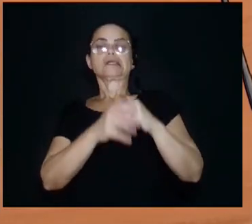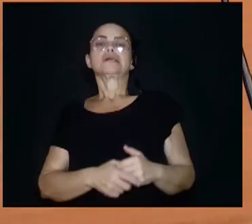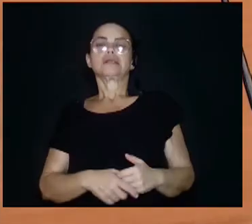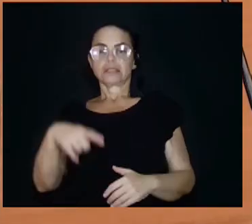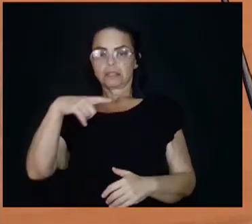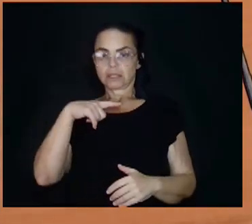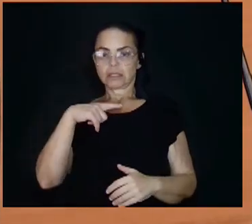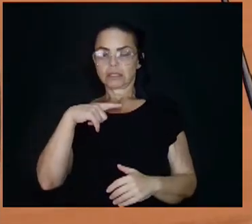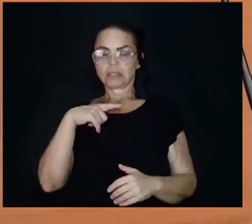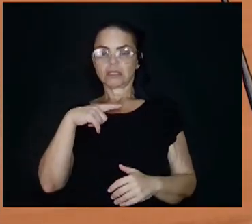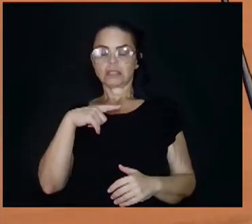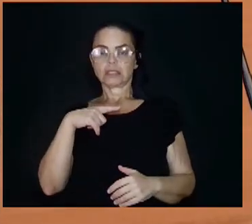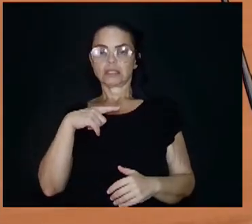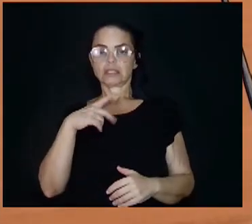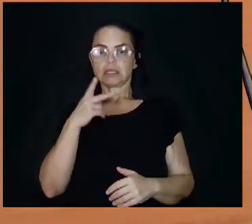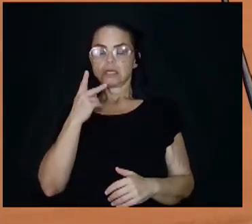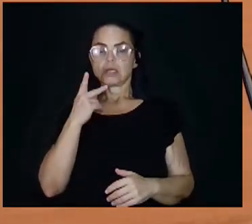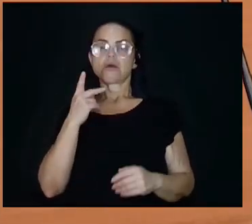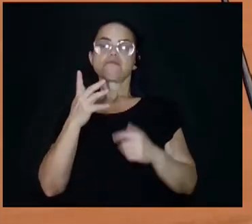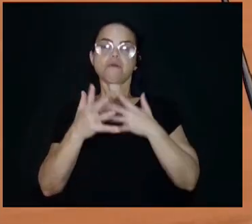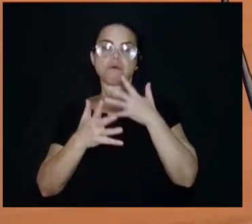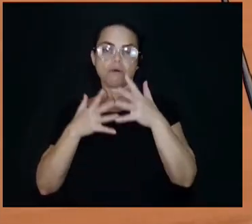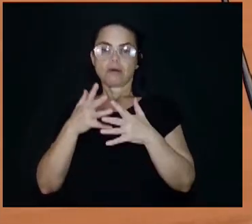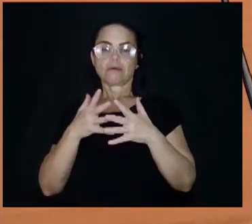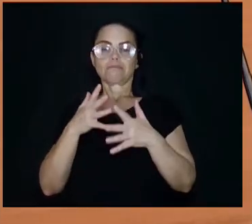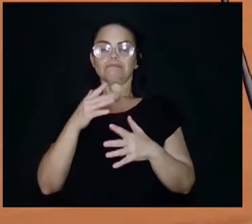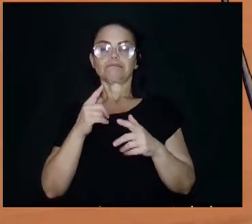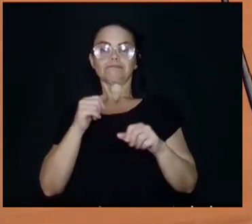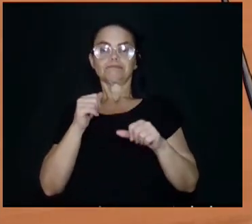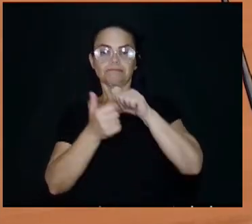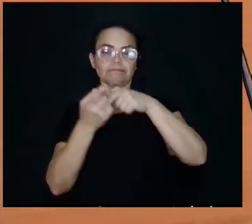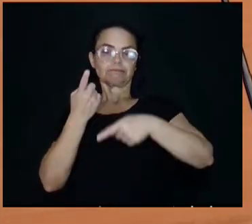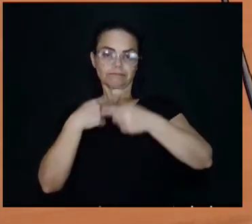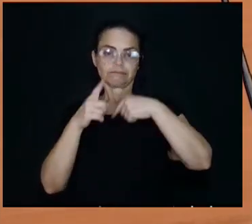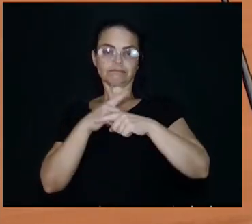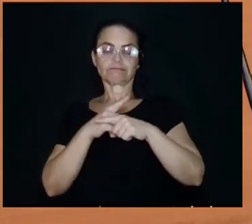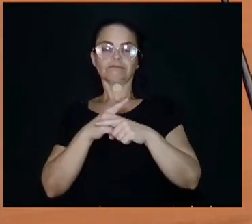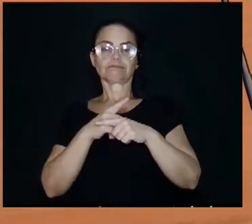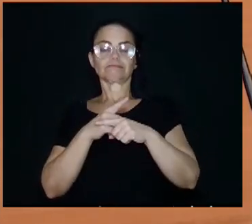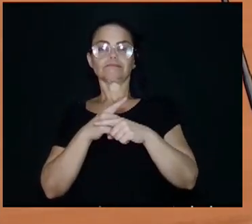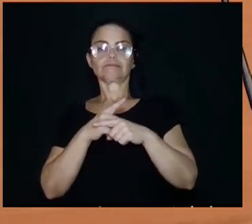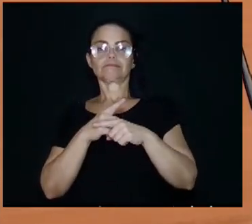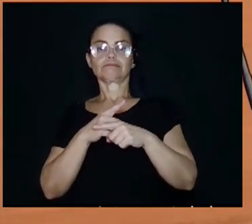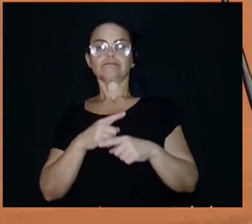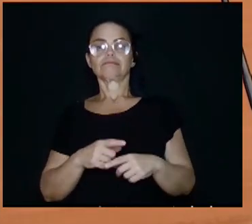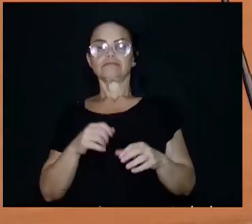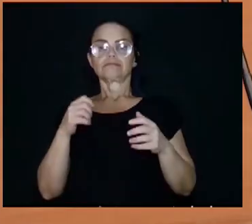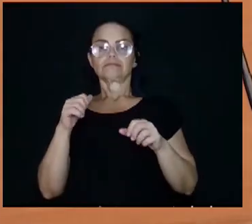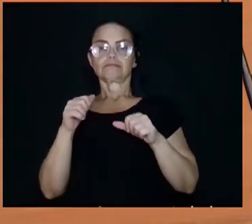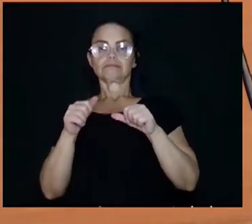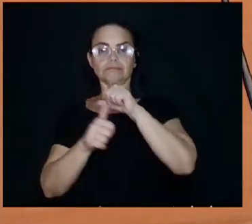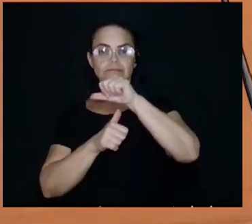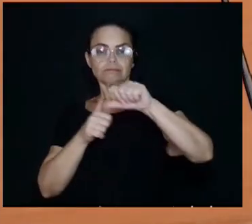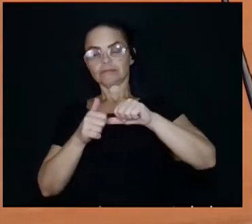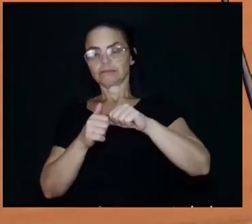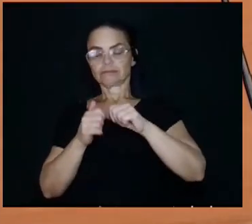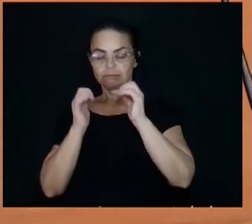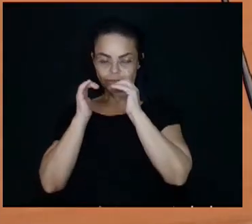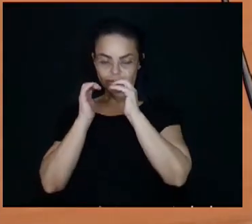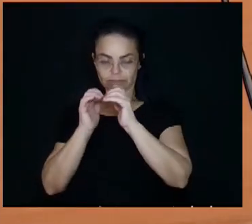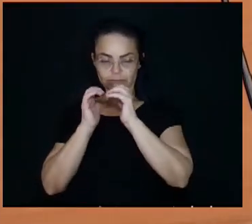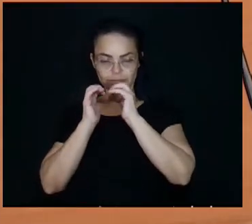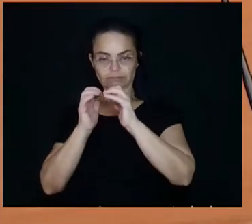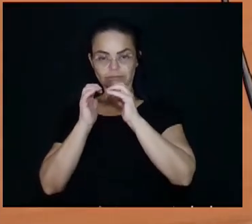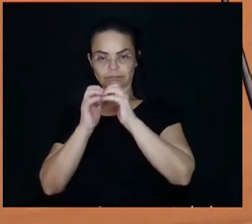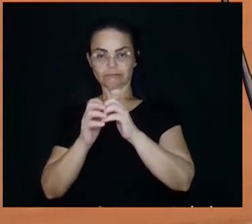sendo alterada por uma modificação no seu cérebro. E que essa modificação das áreas